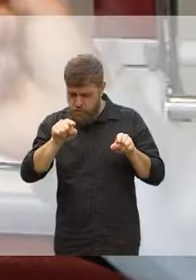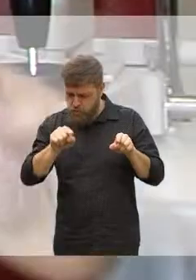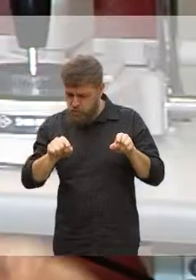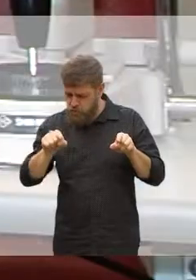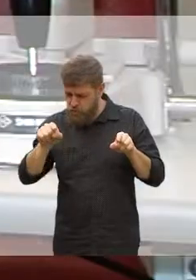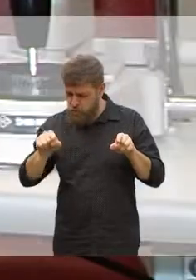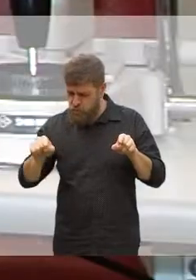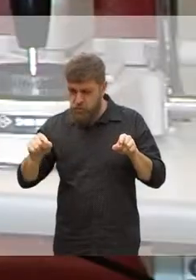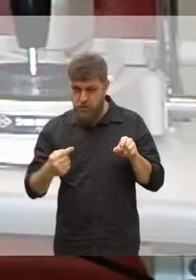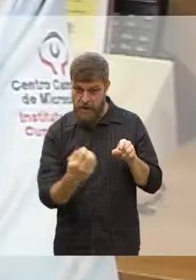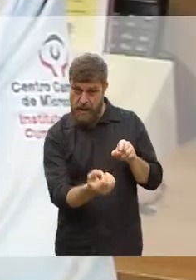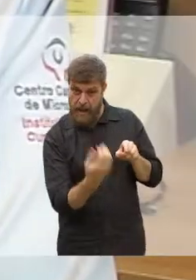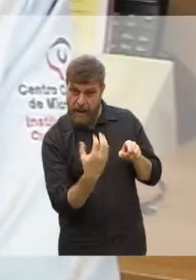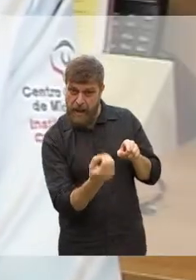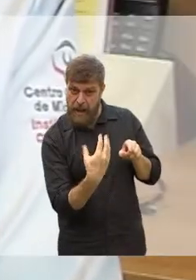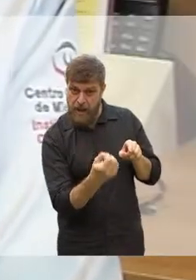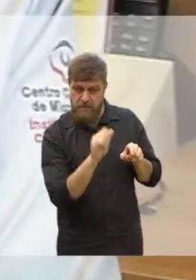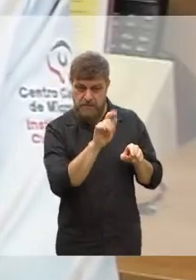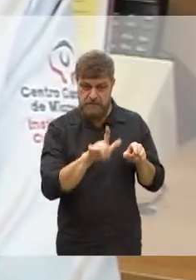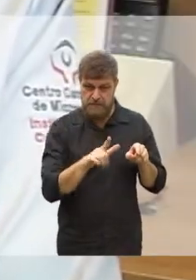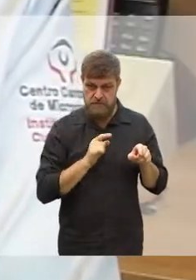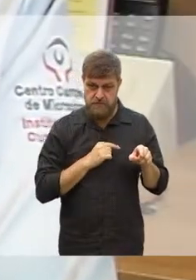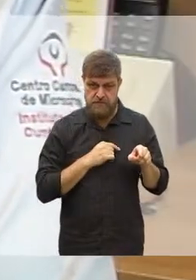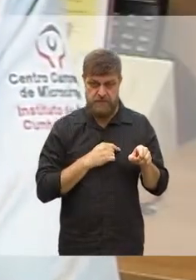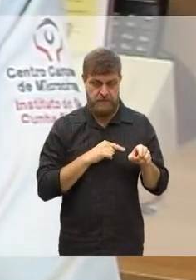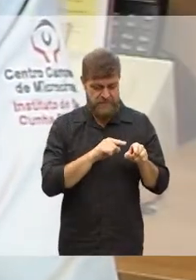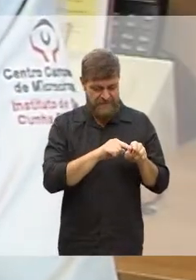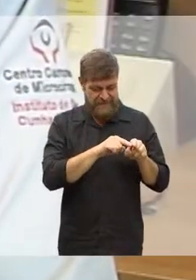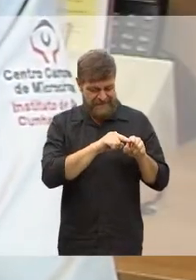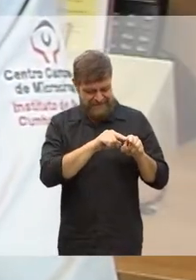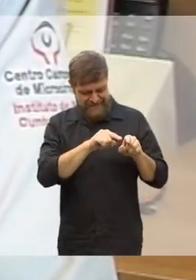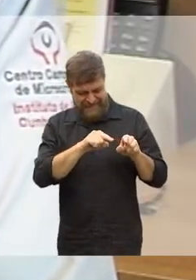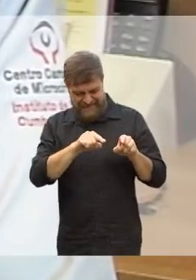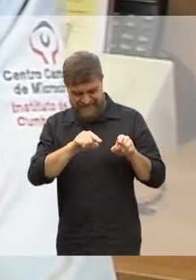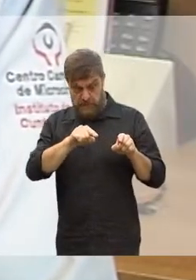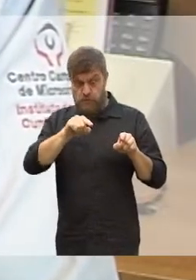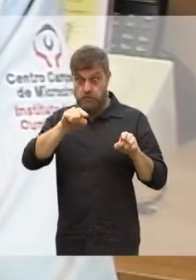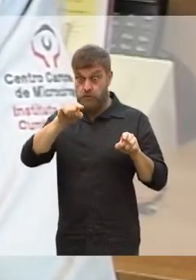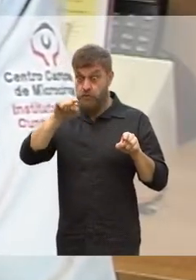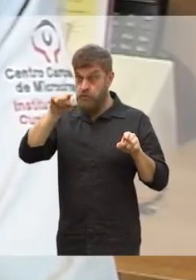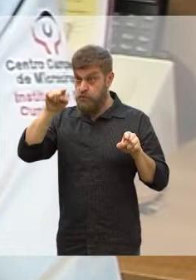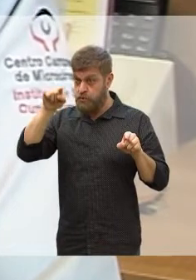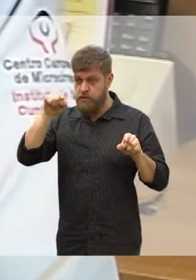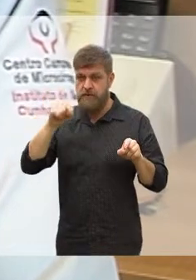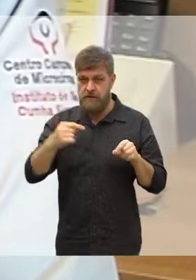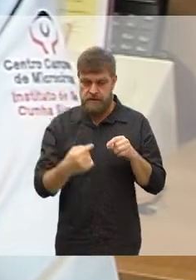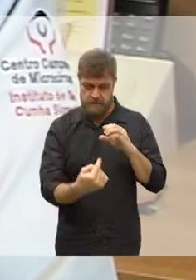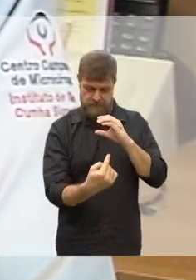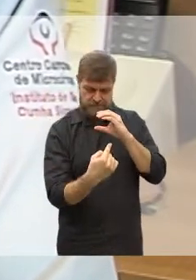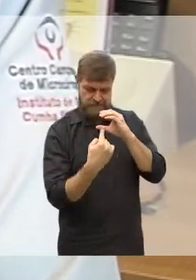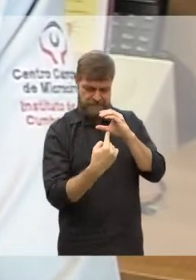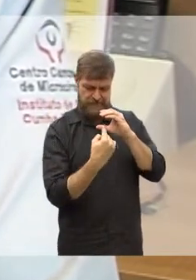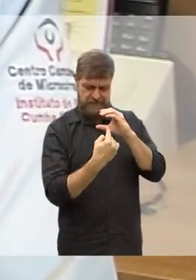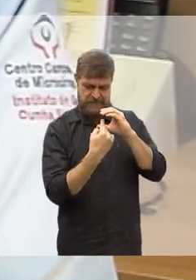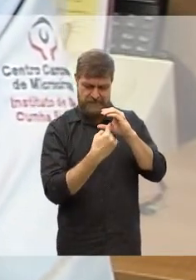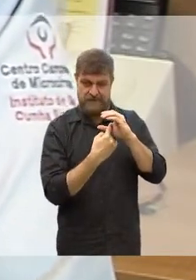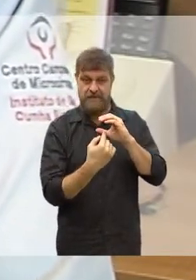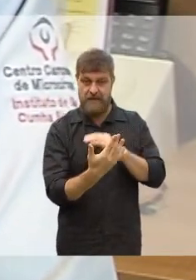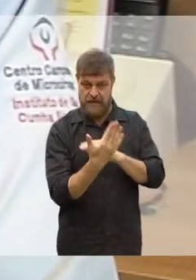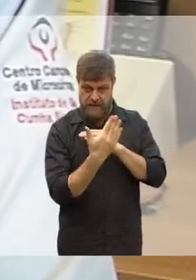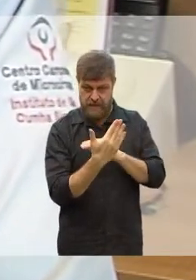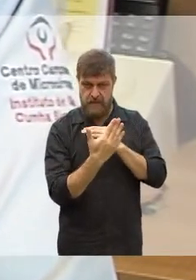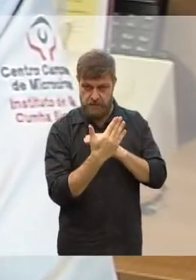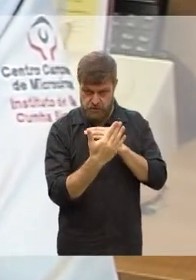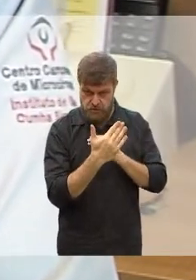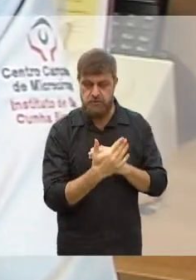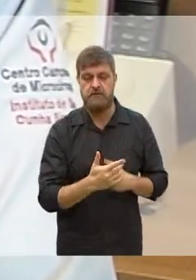a 540 nanômetros. Nas faixas de maior quantidade de nanômetros, elas são benéficas, essa